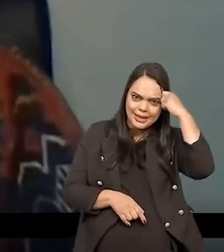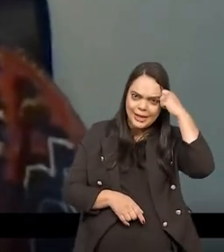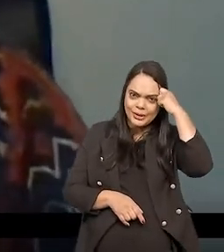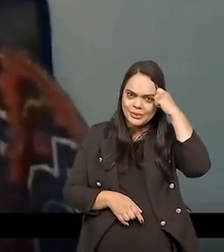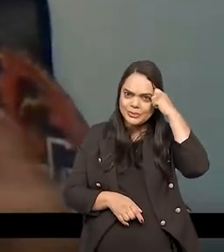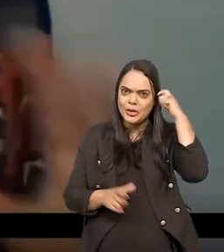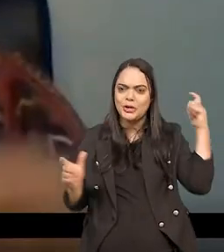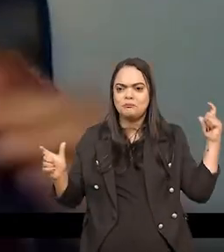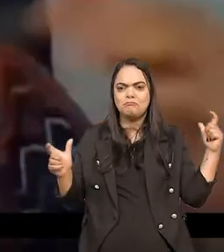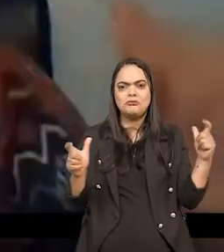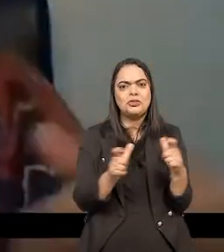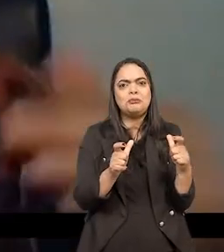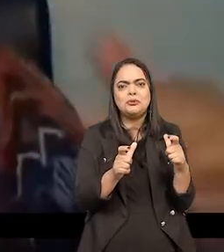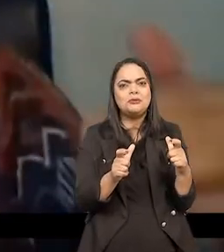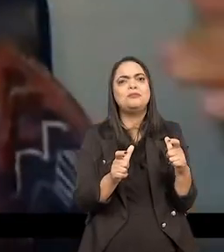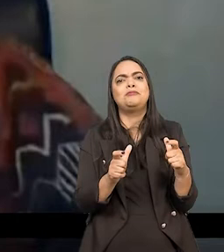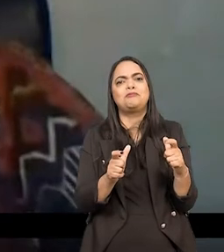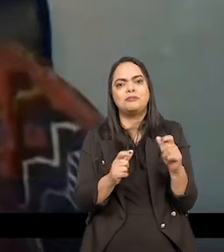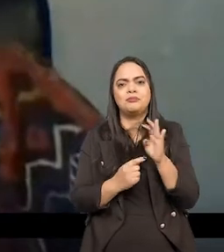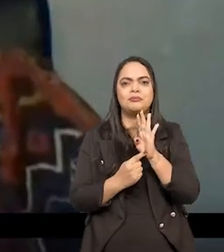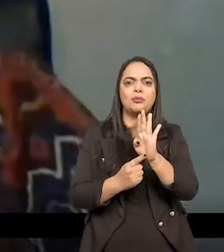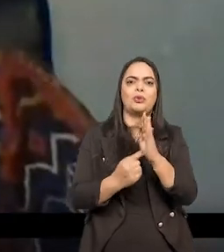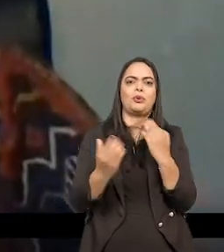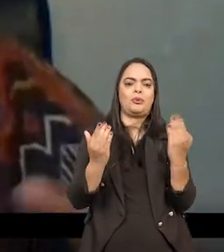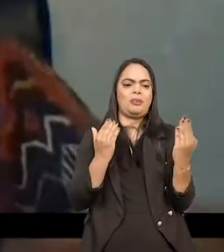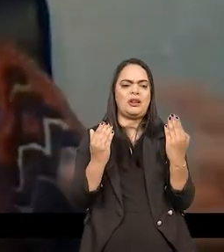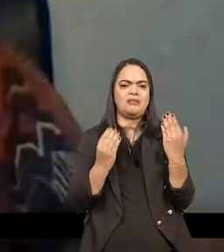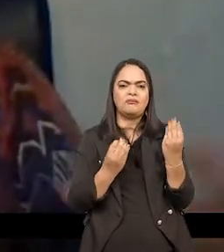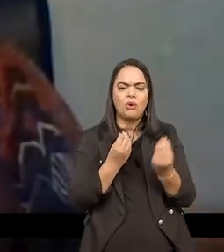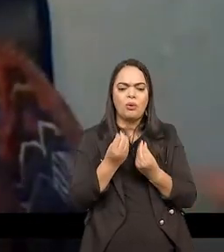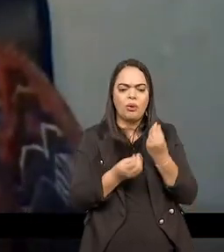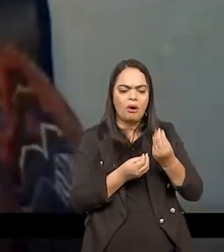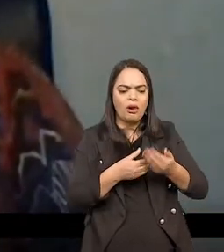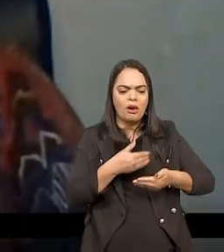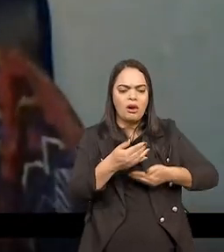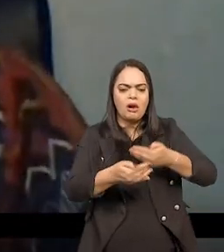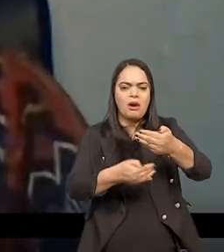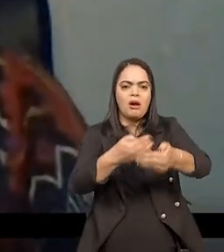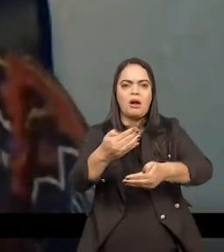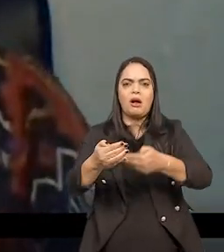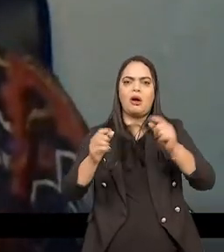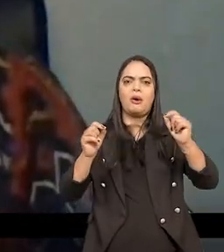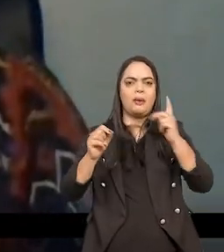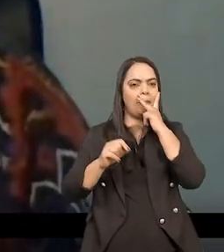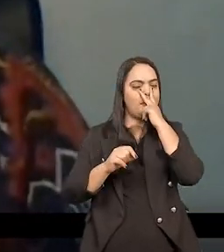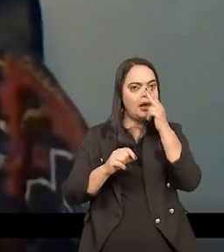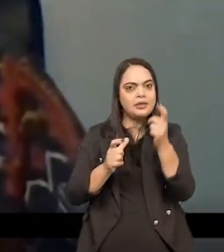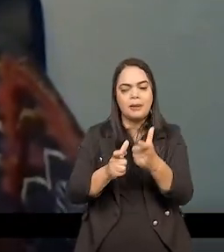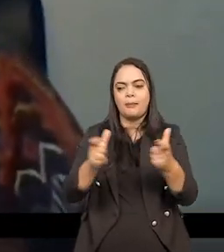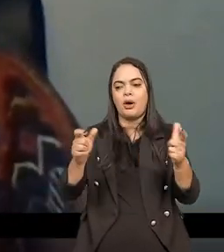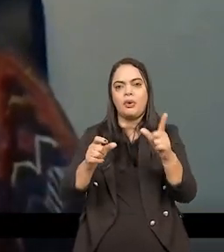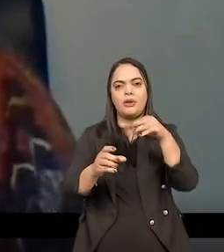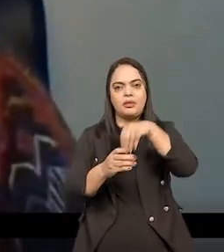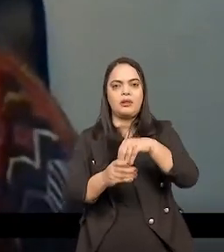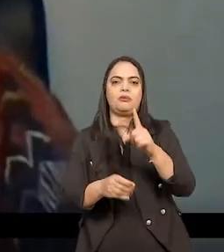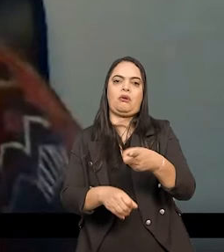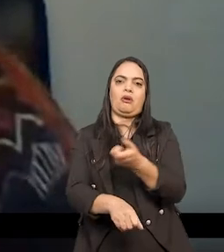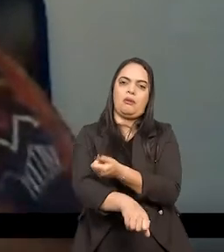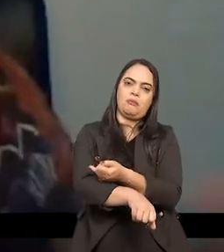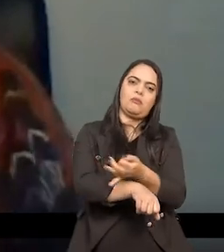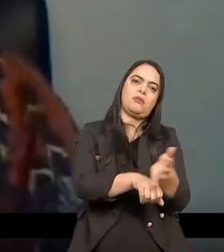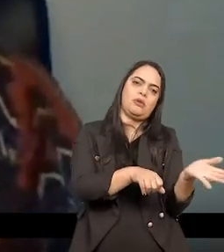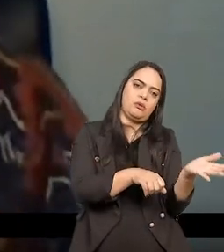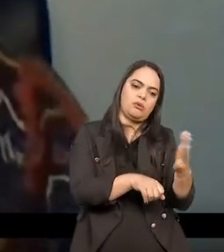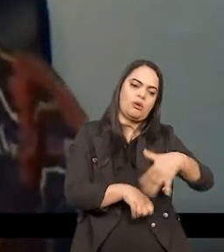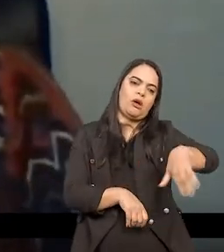inclusive. E aí mostrando como no avançar da República, esses espaços vão se embranquecendo cada vez mais, espaços educacionais,